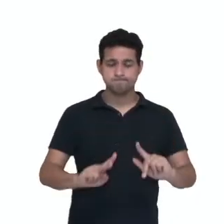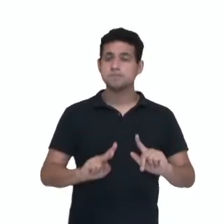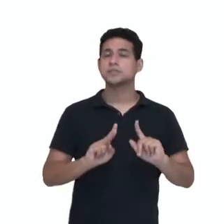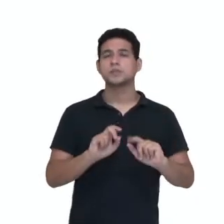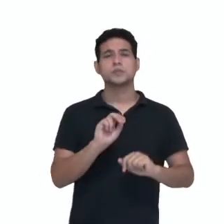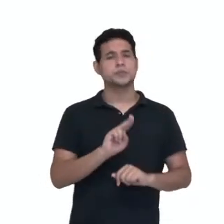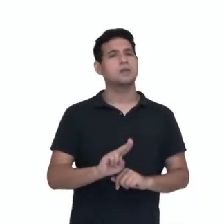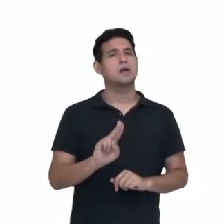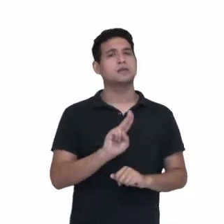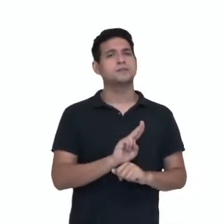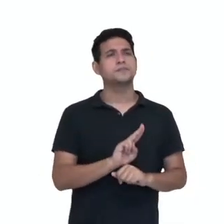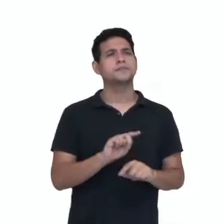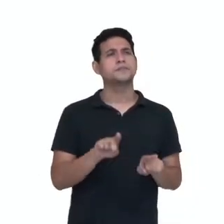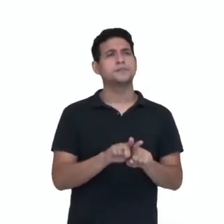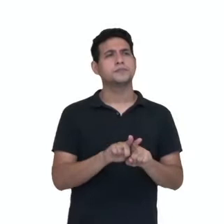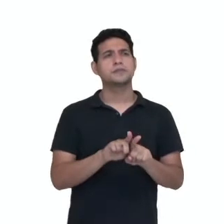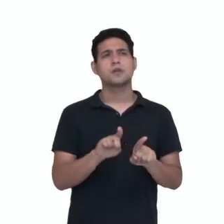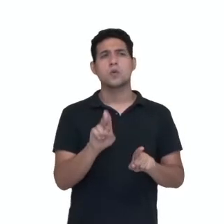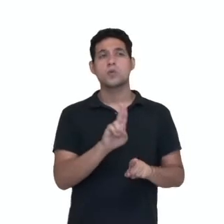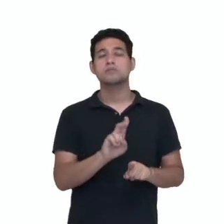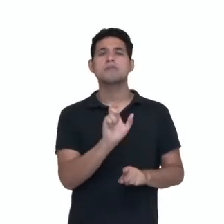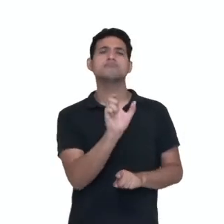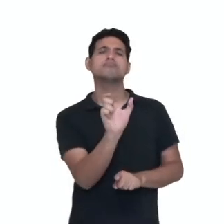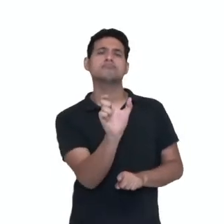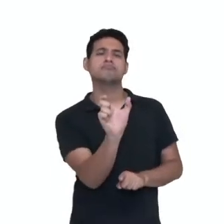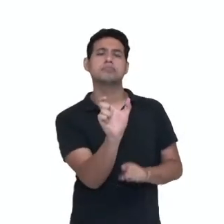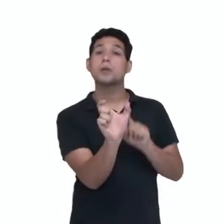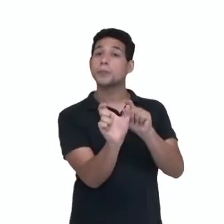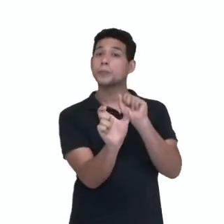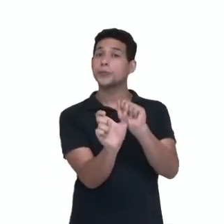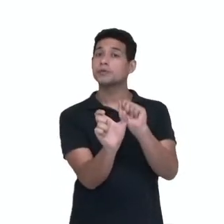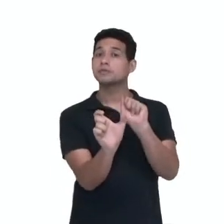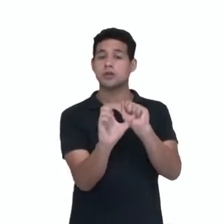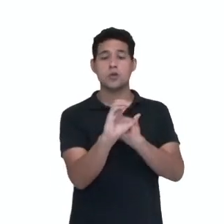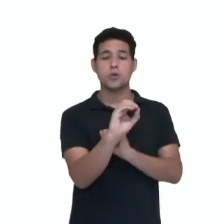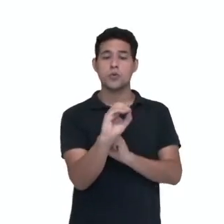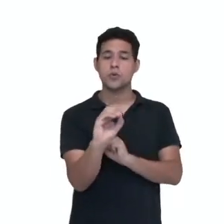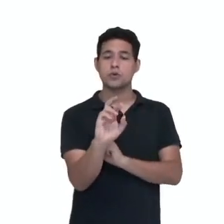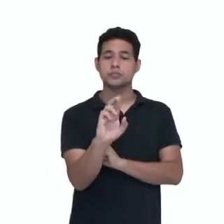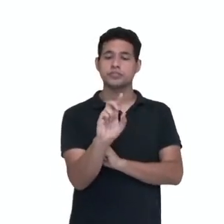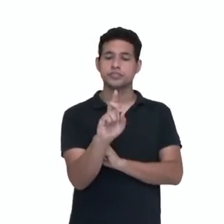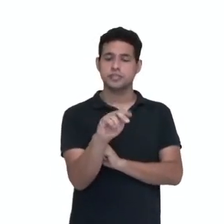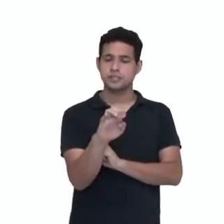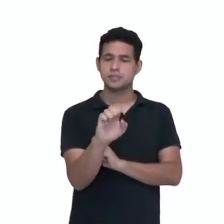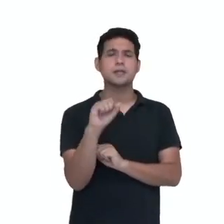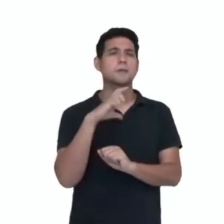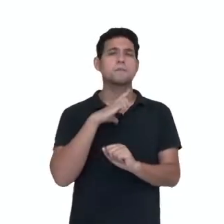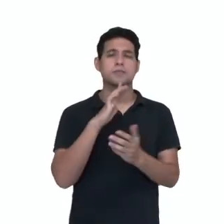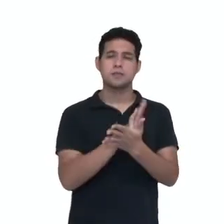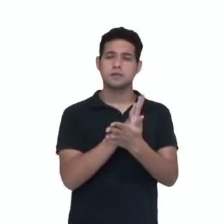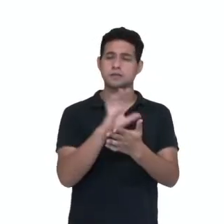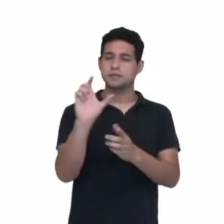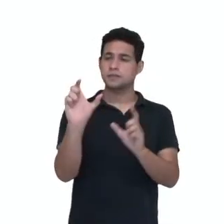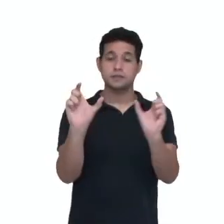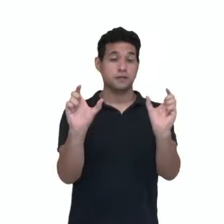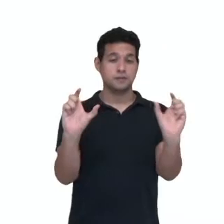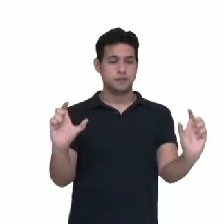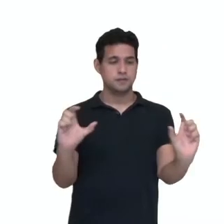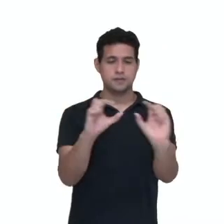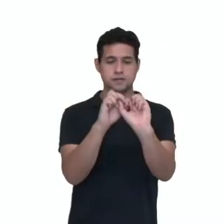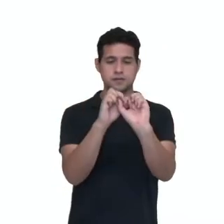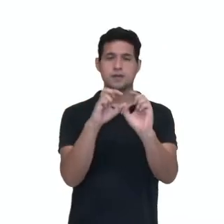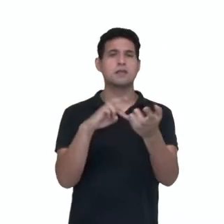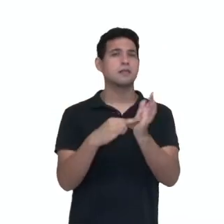oração. Ou duas ou mais orações. Podem ser coordinantes quando unem elementos que têm o